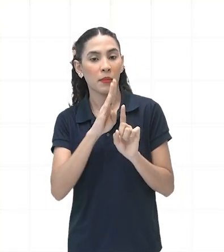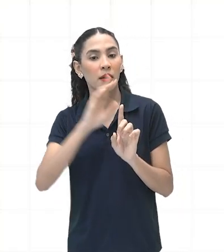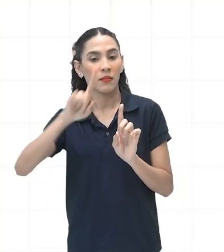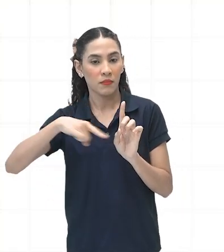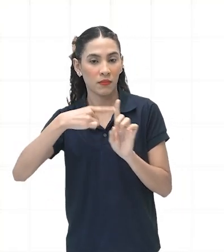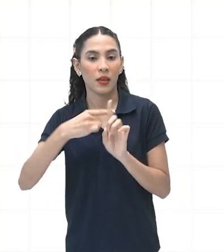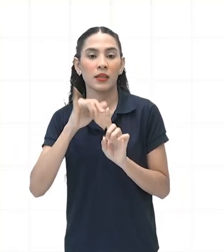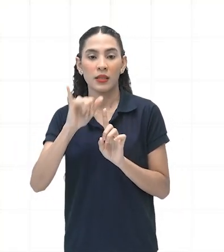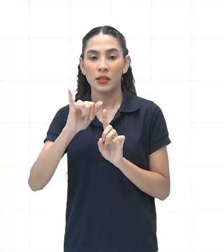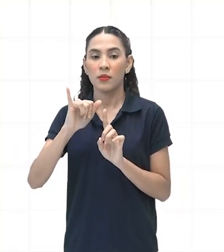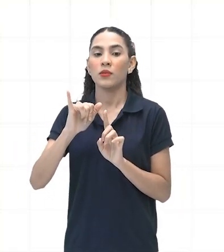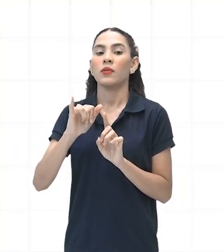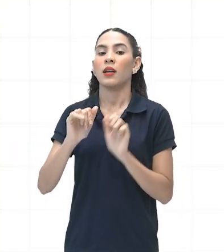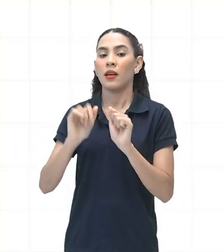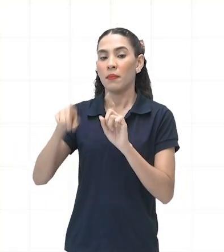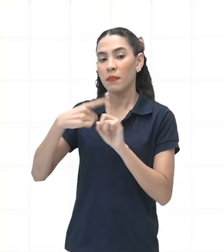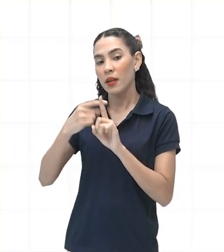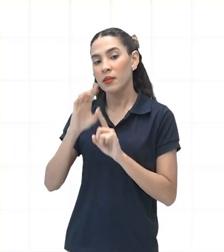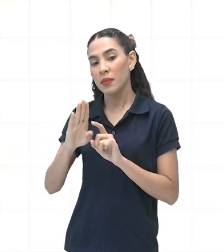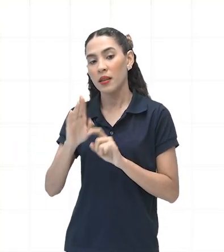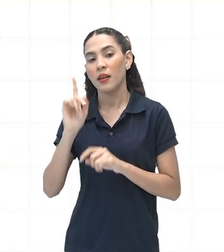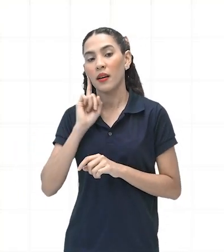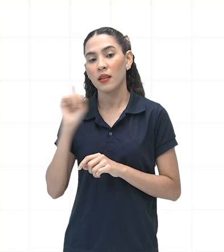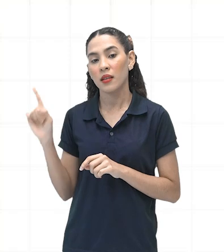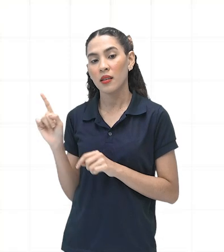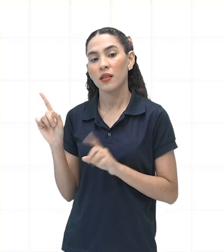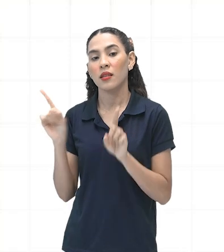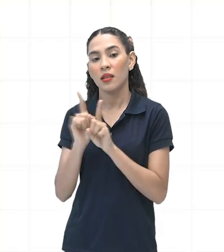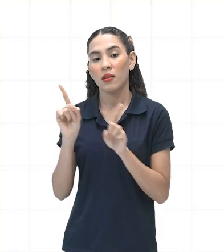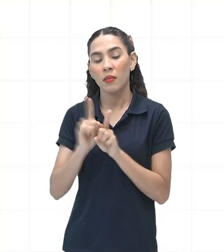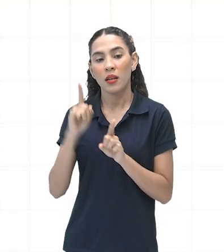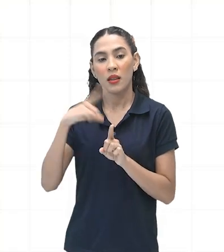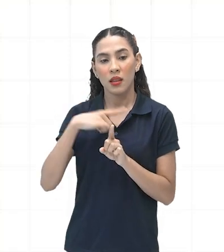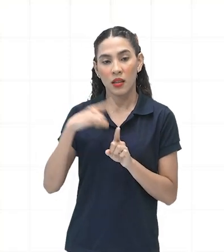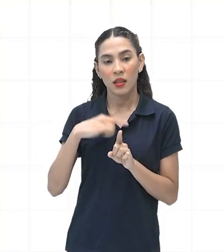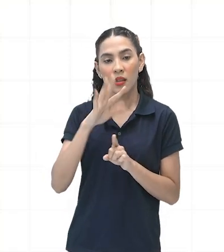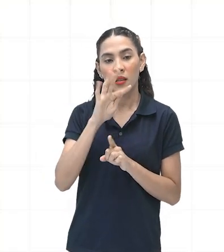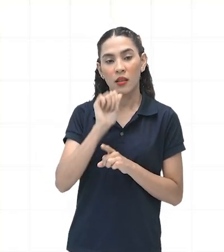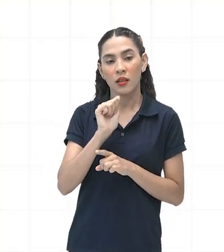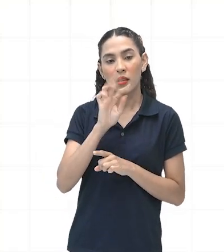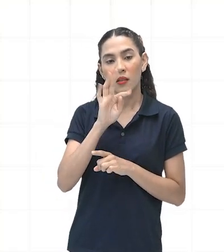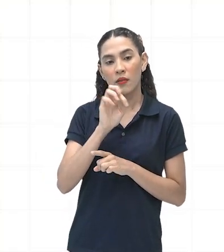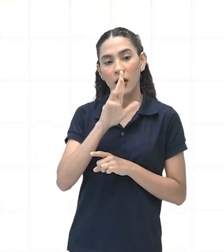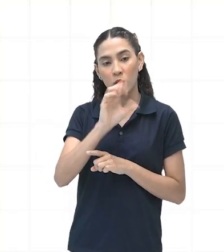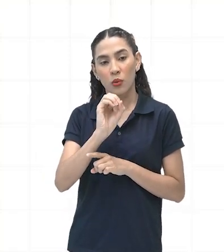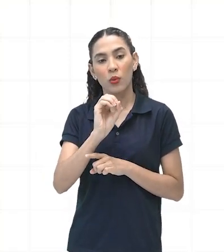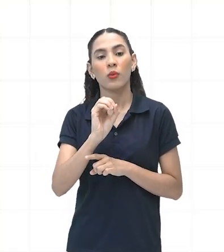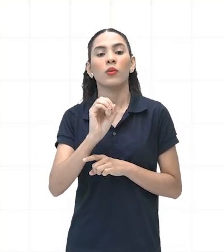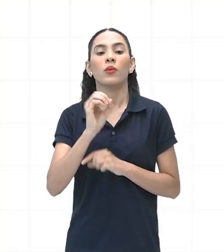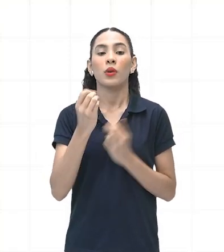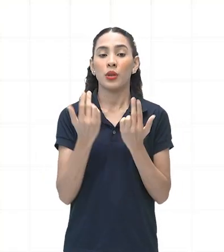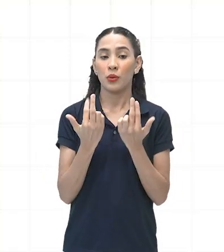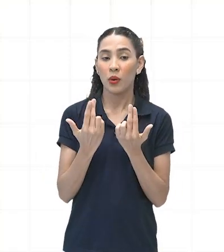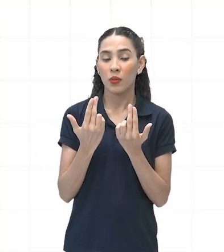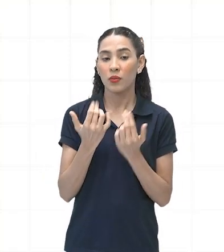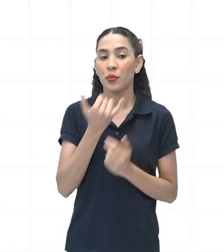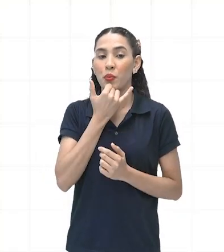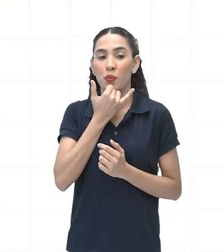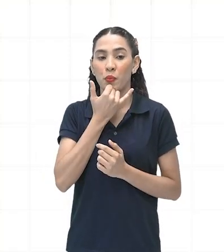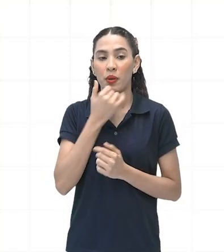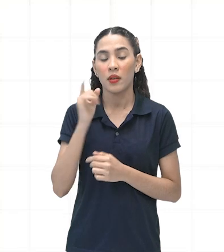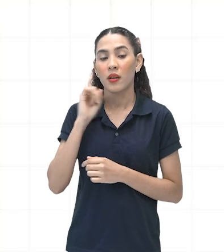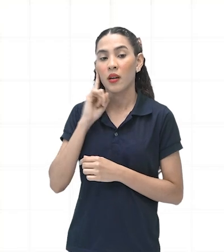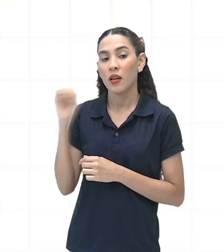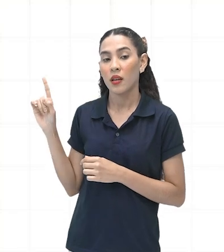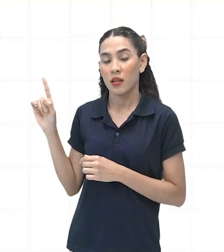y vezes a mais b. E aqui, ó, eu tenho esse fator comum. Perdão. Tenho